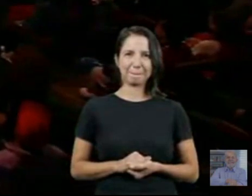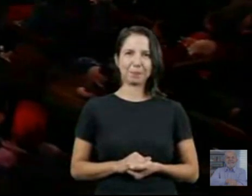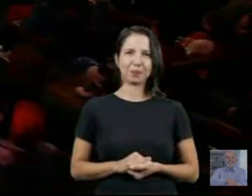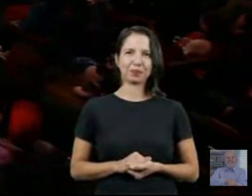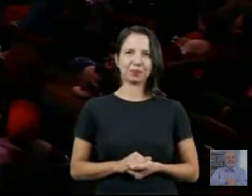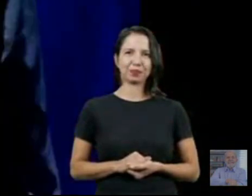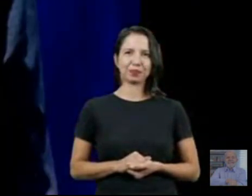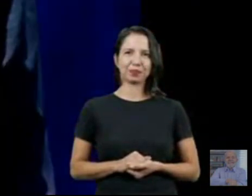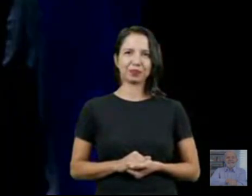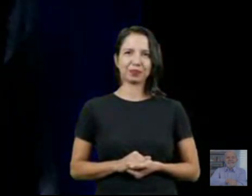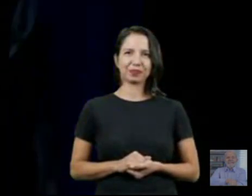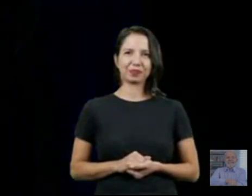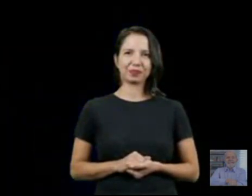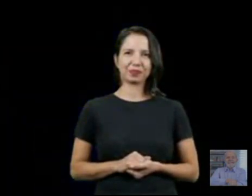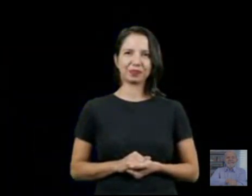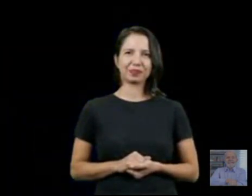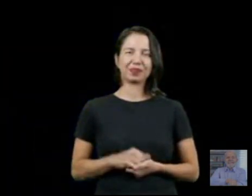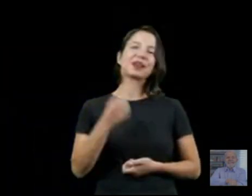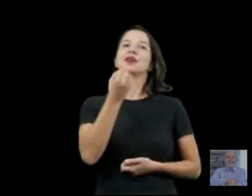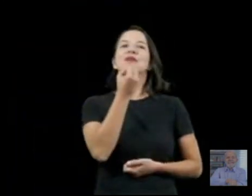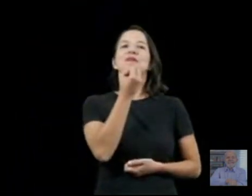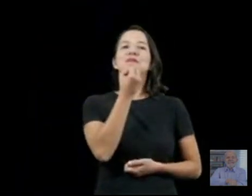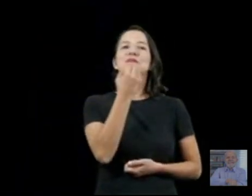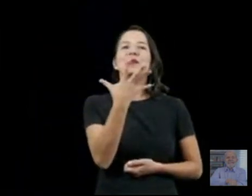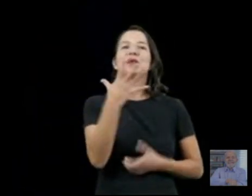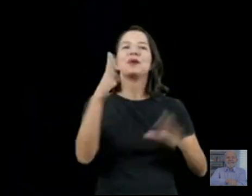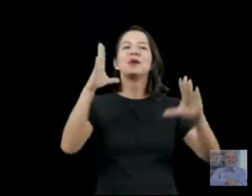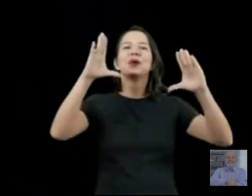Boa noite, meu Brasil.